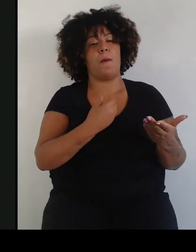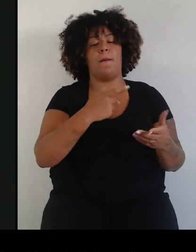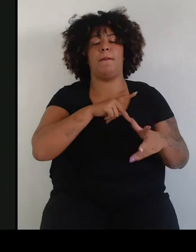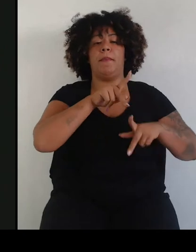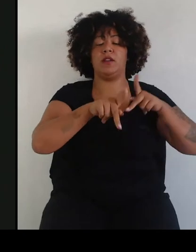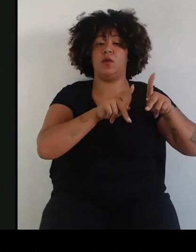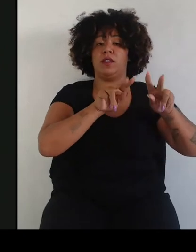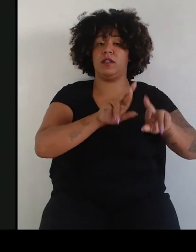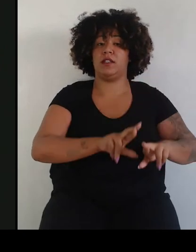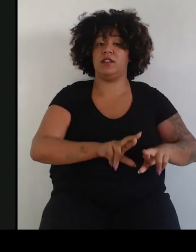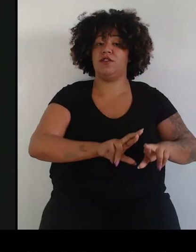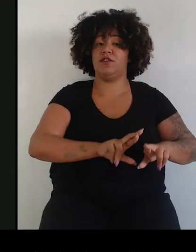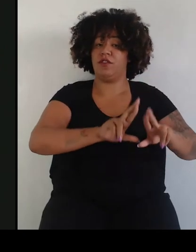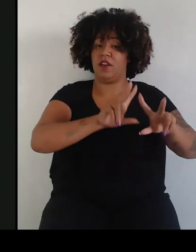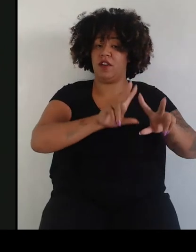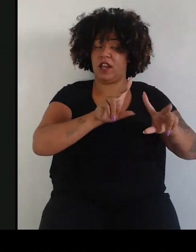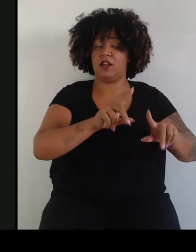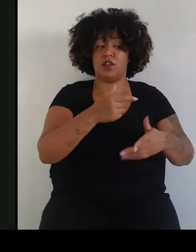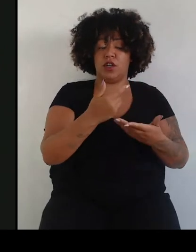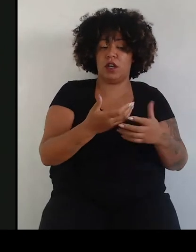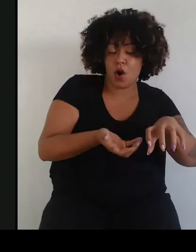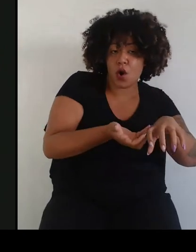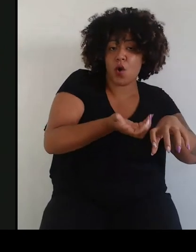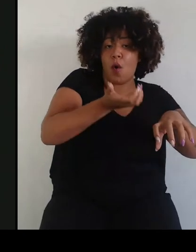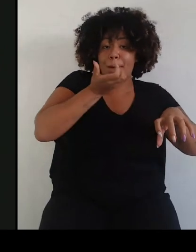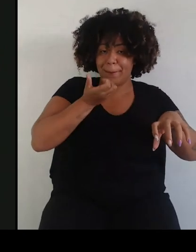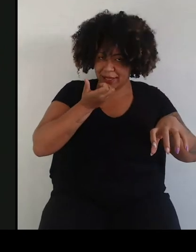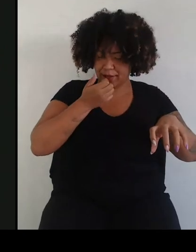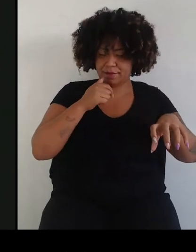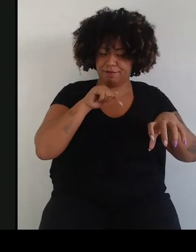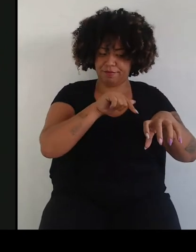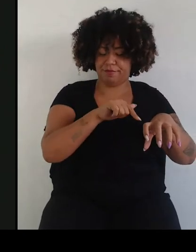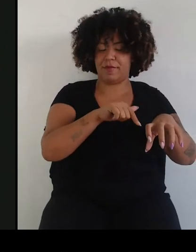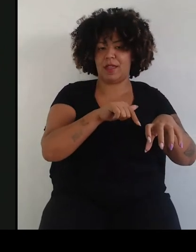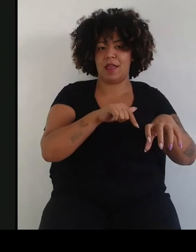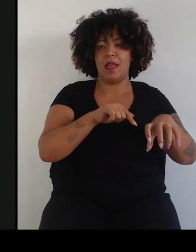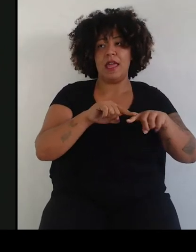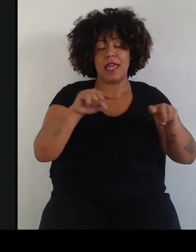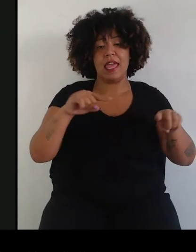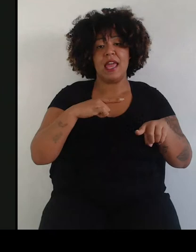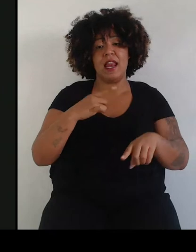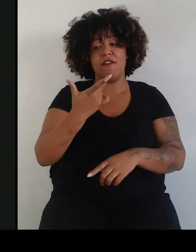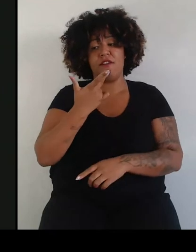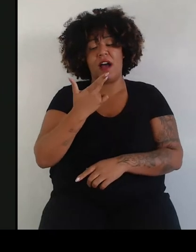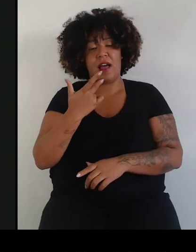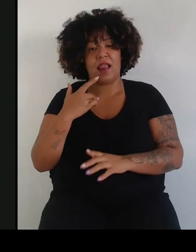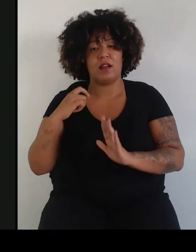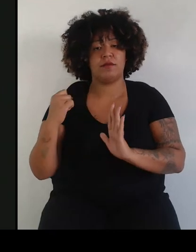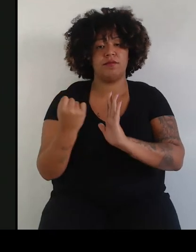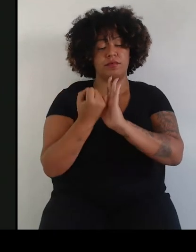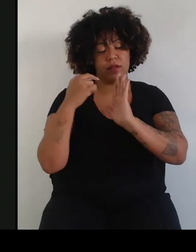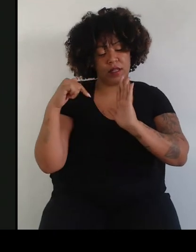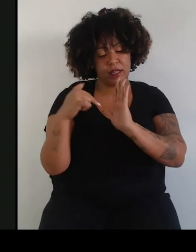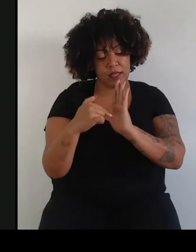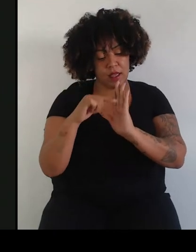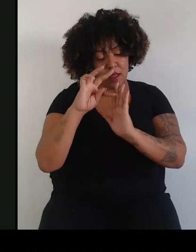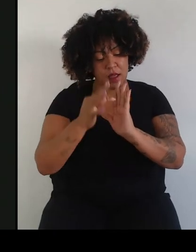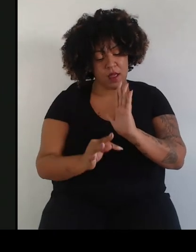está publica as suas memórias torna-se um grande best-seller